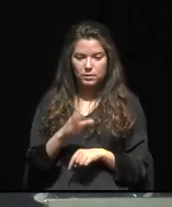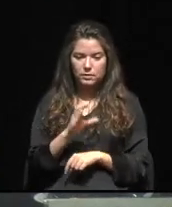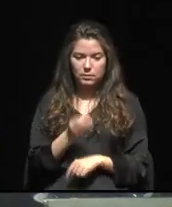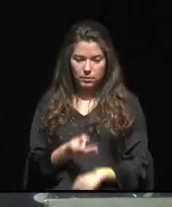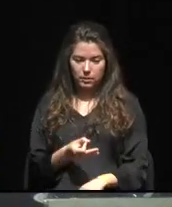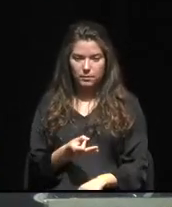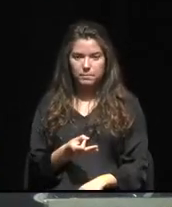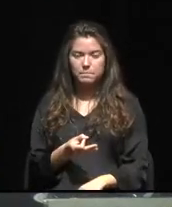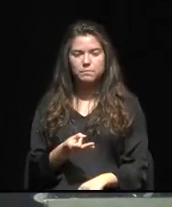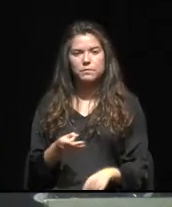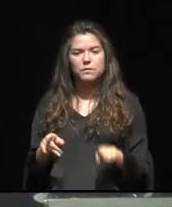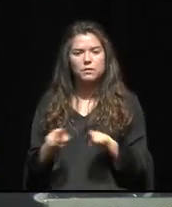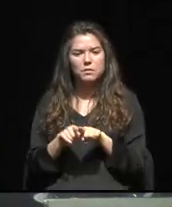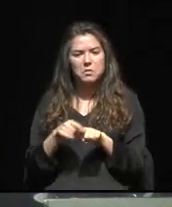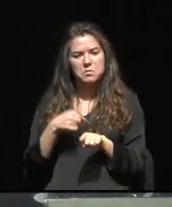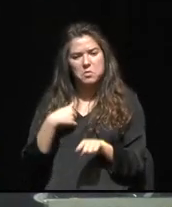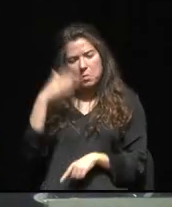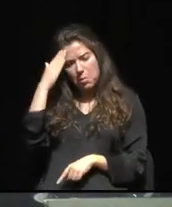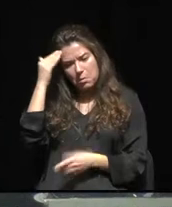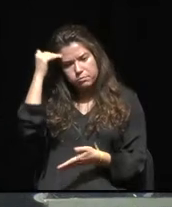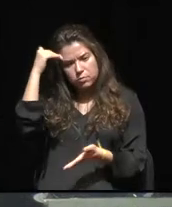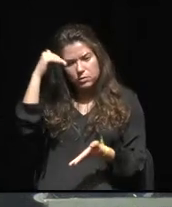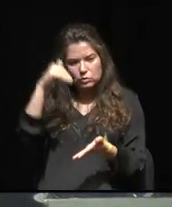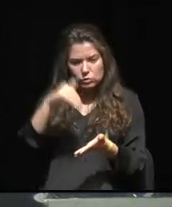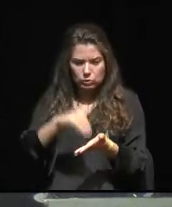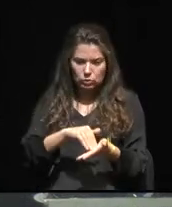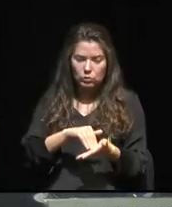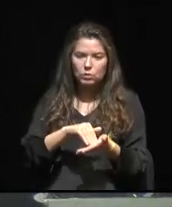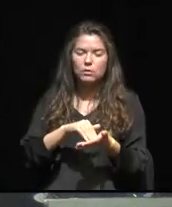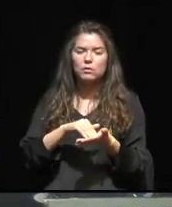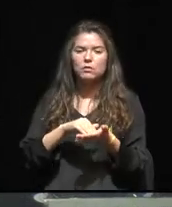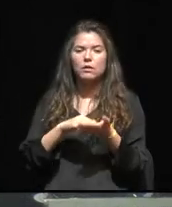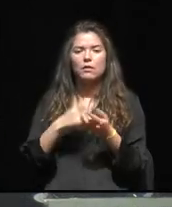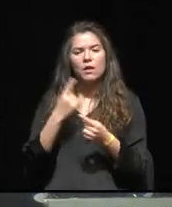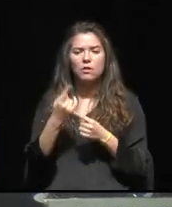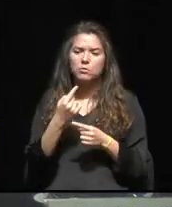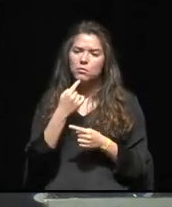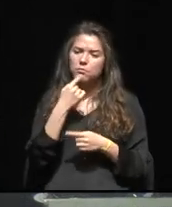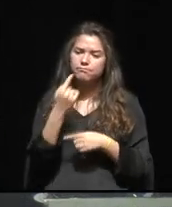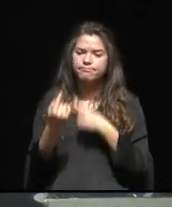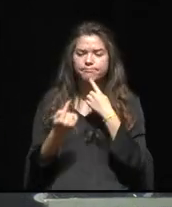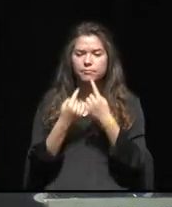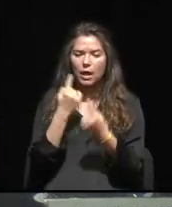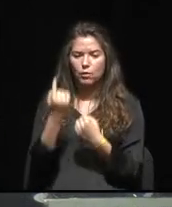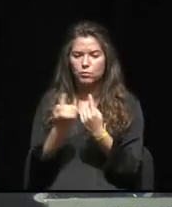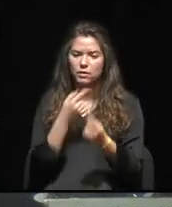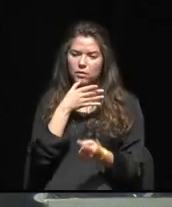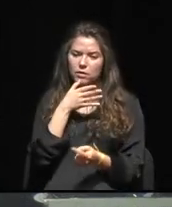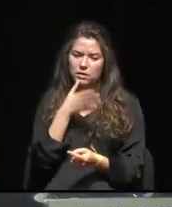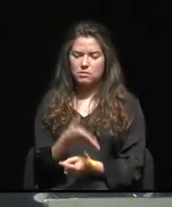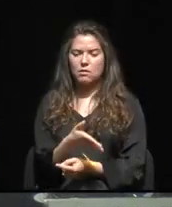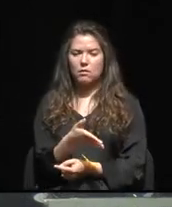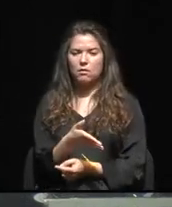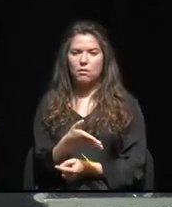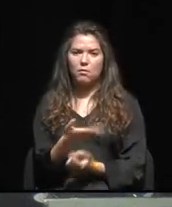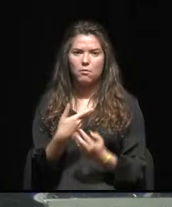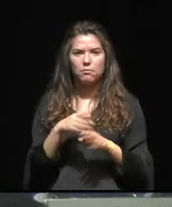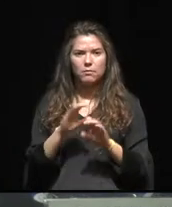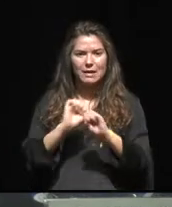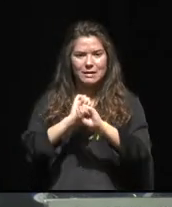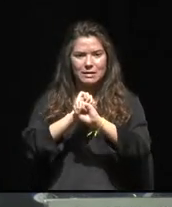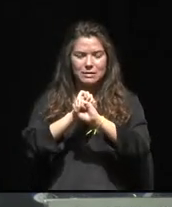português tal como julo que resulta Evidente de algumas afirmações que foi ditas mas talvez não de uma forma